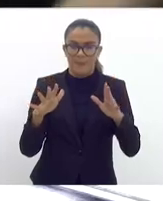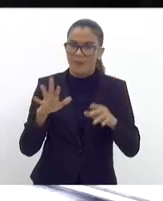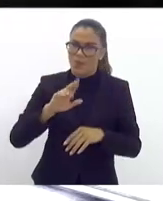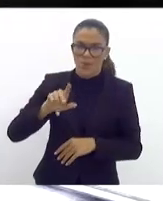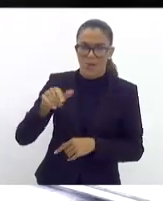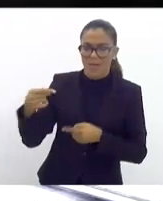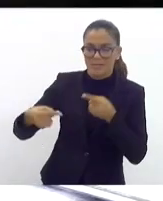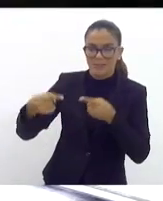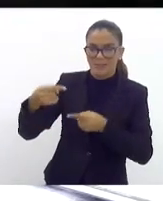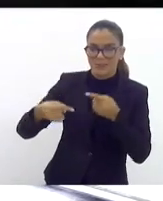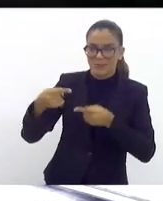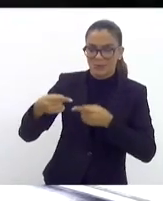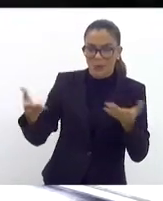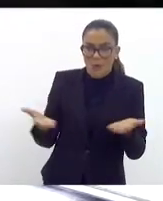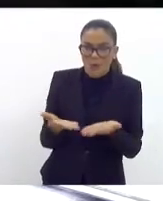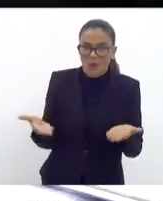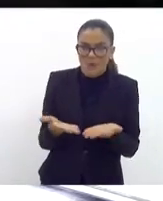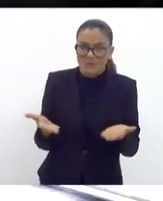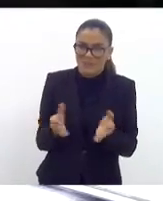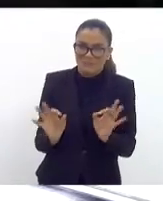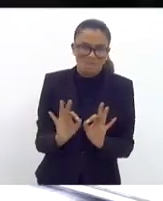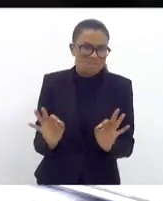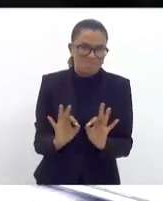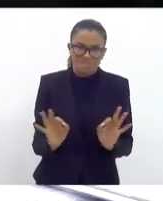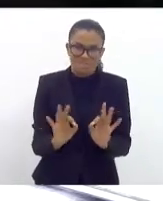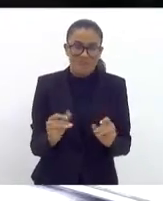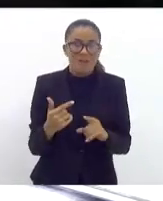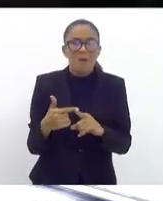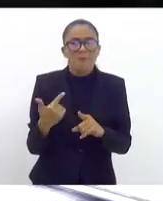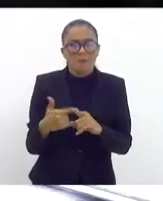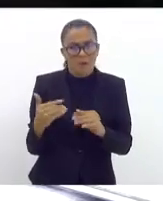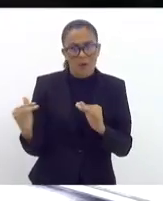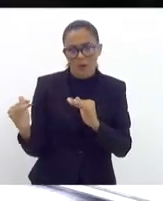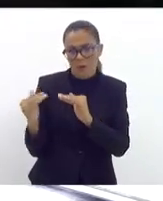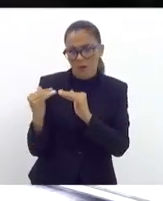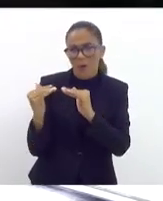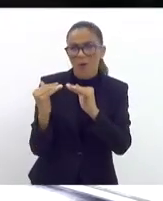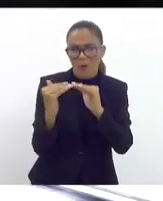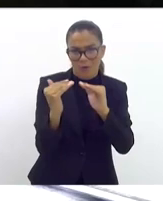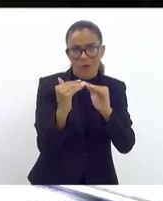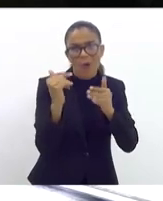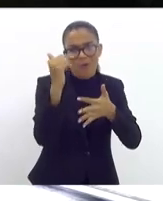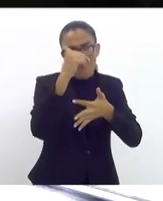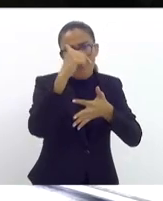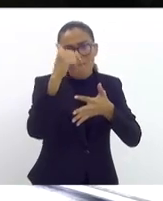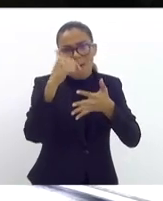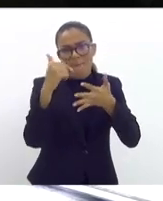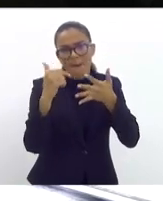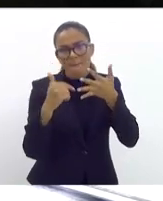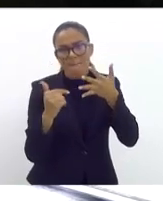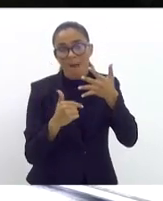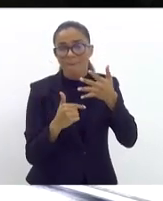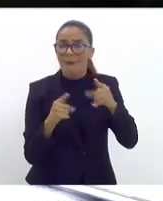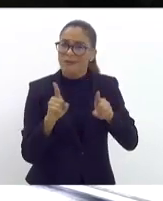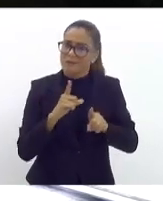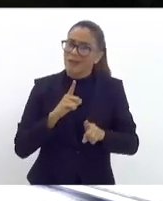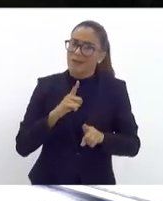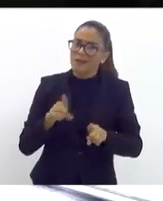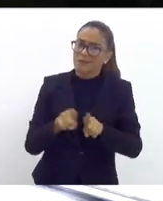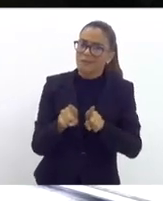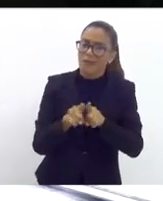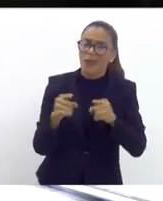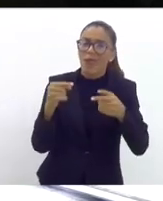é essa discussão para o dia de hoje tá certo porque eu tenho concordância com muitos pontos e tem discordância